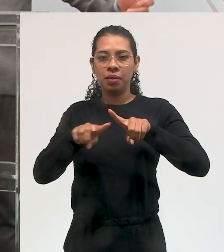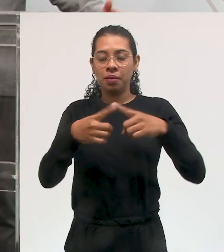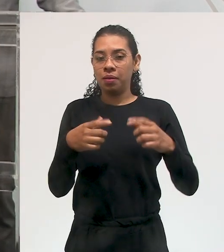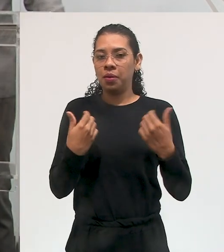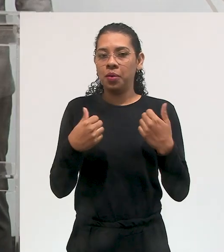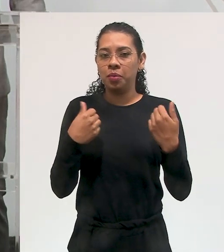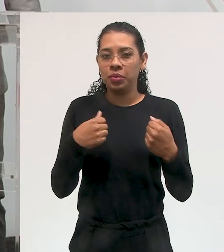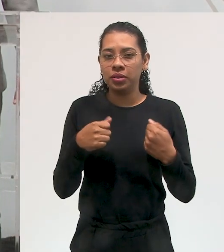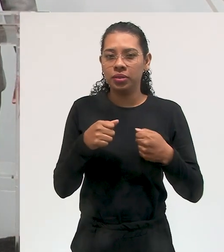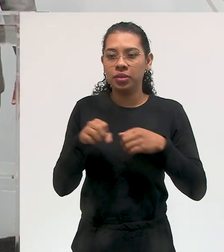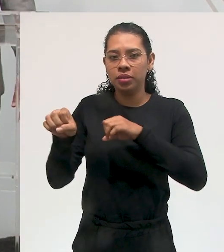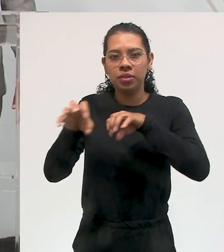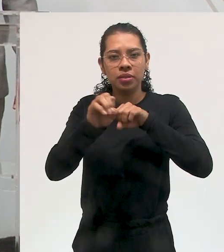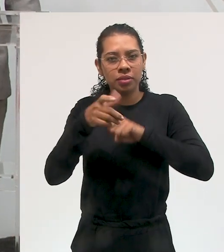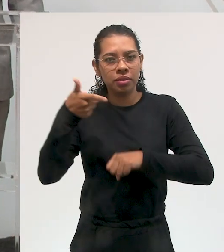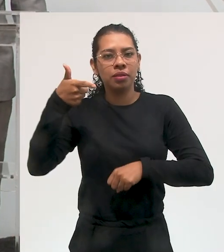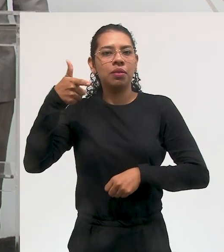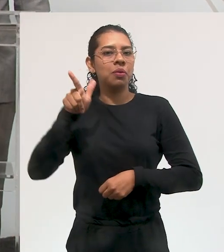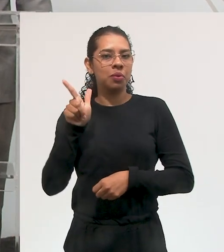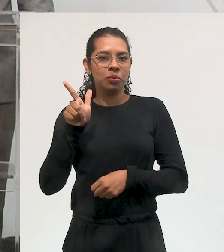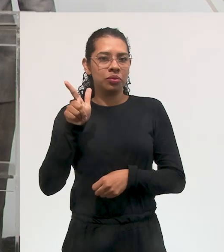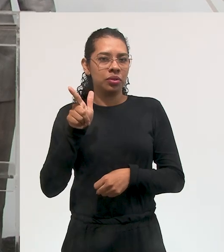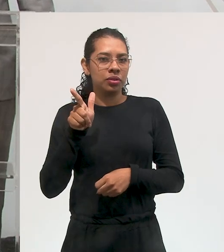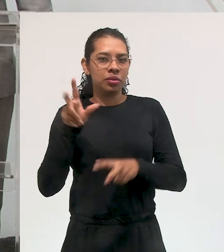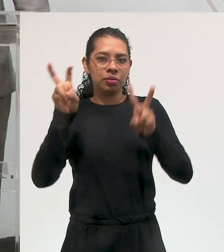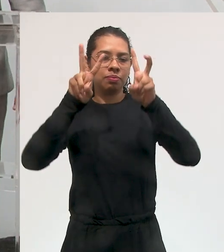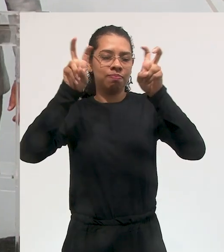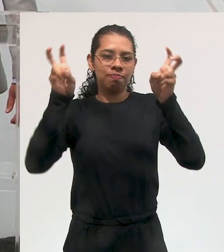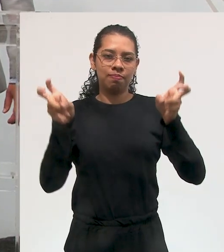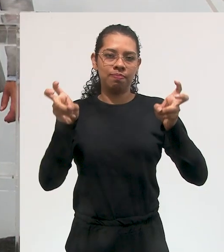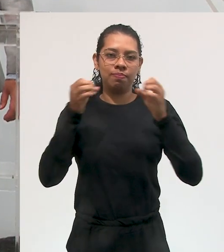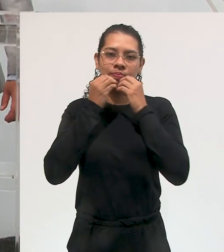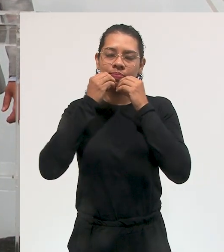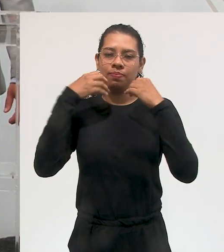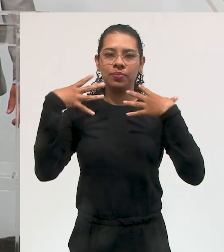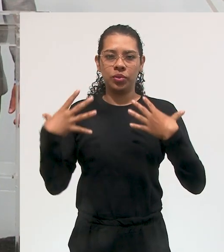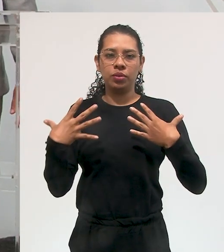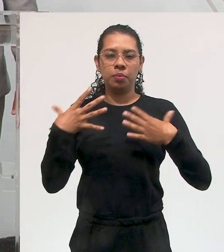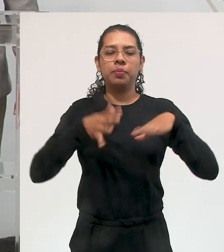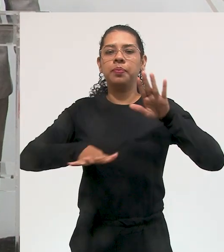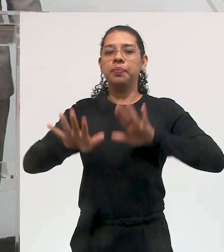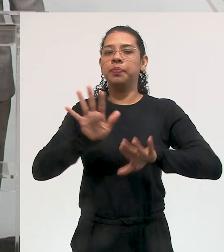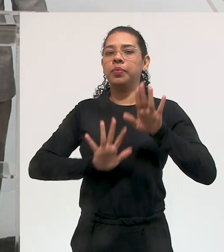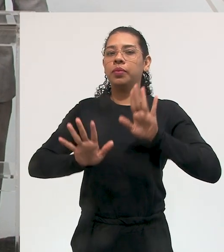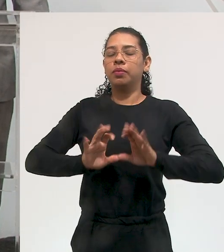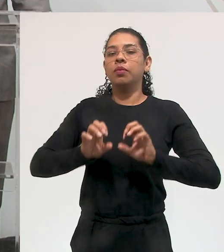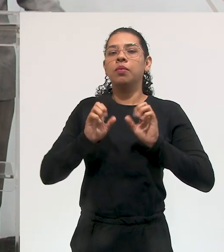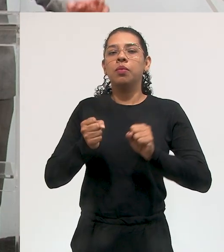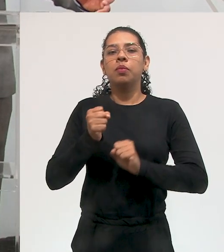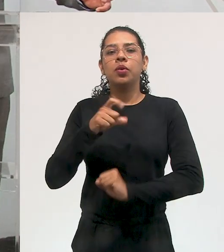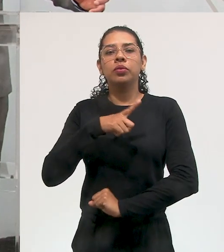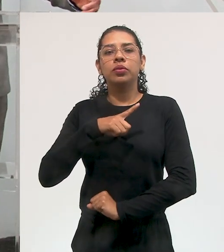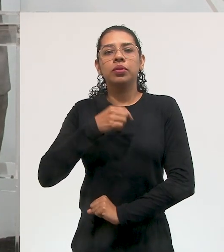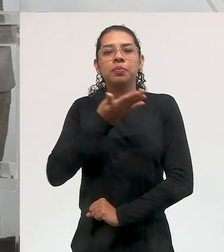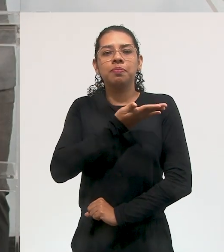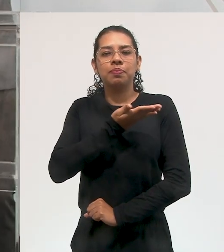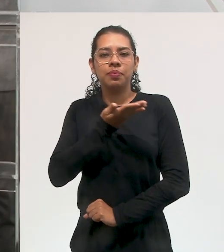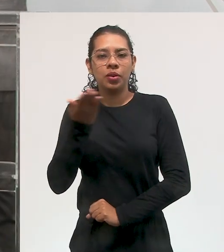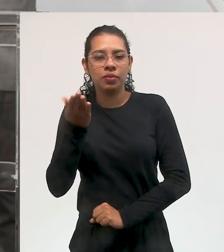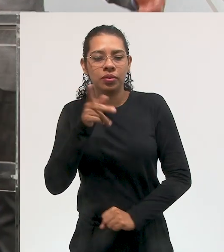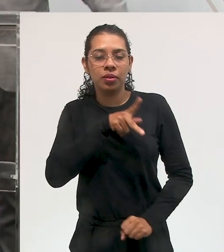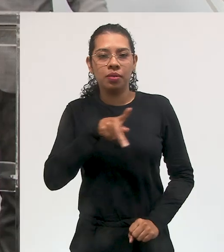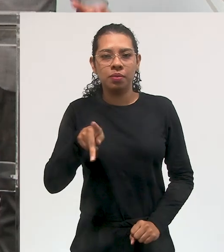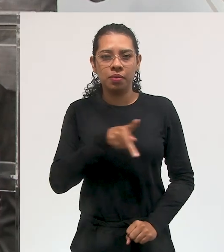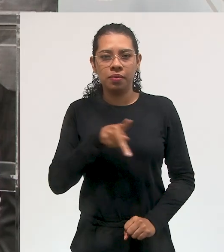outros aspectos? Mas eu não sou formado em tal coisa, eu vou dar aula de outra coisa, tal, mas isso talvez vai trazer outra visão, que